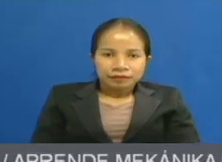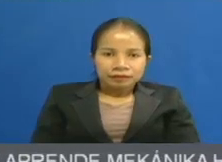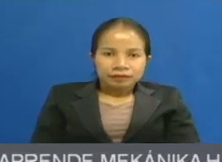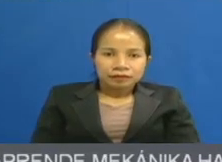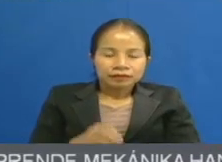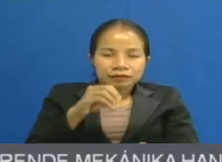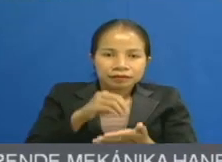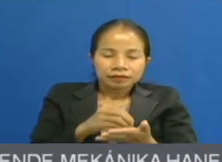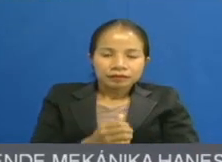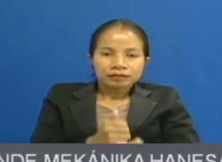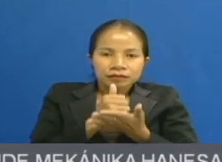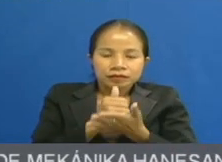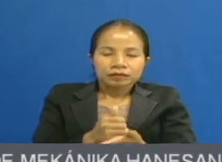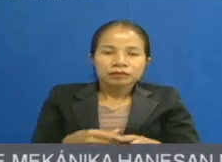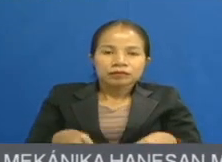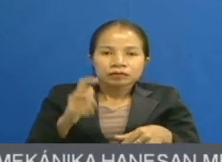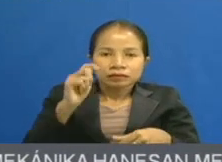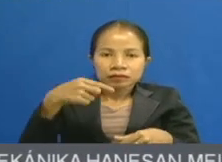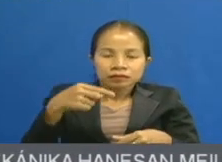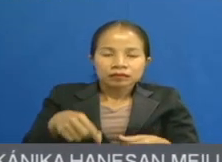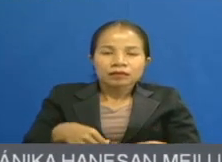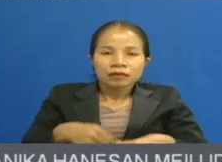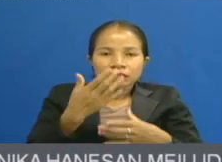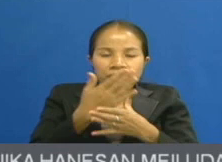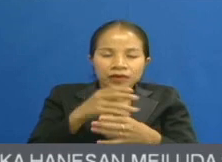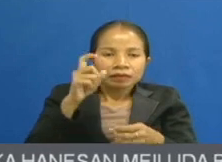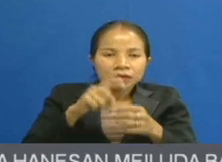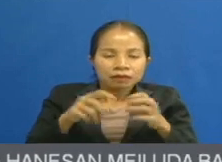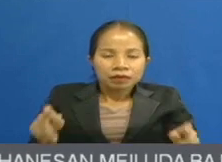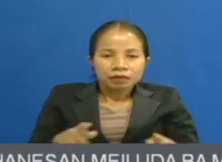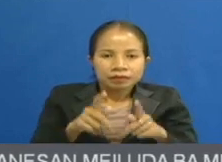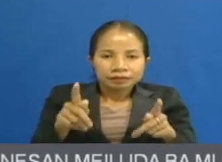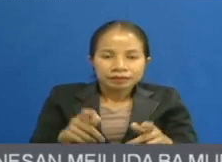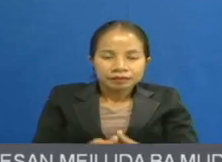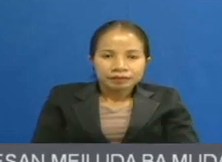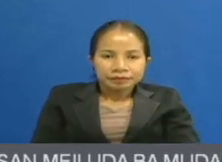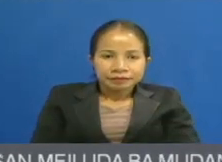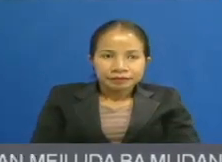Tani consumidor Husuba Timor GEP atu distribui combustível ba público.